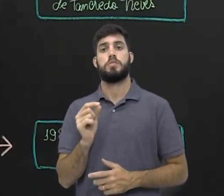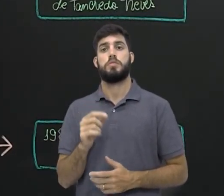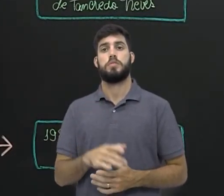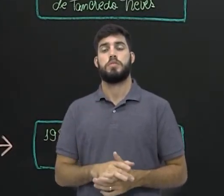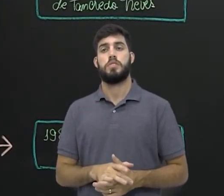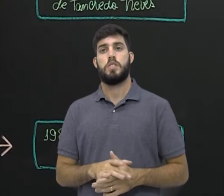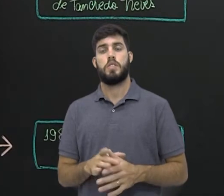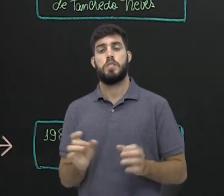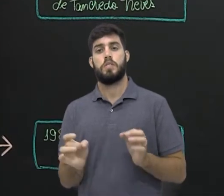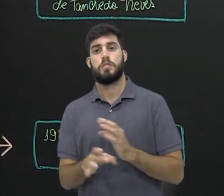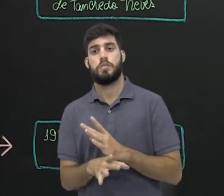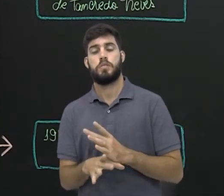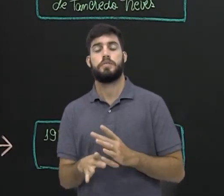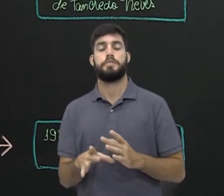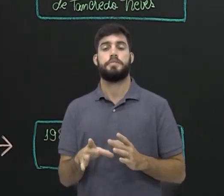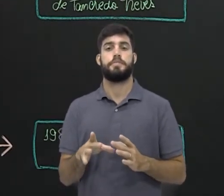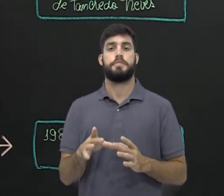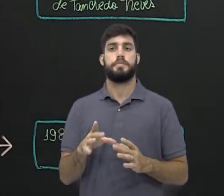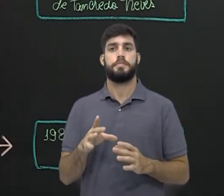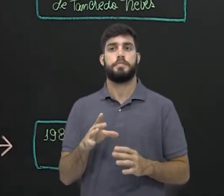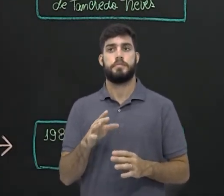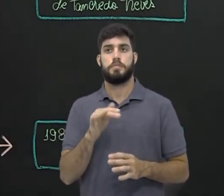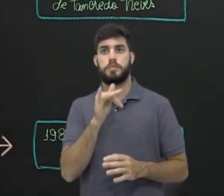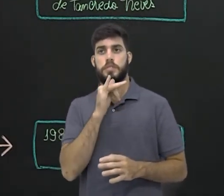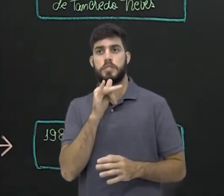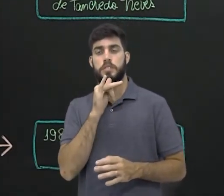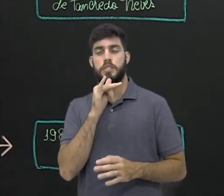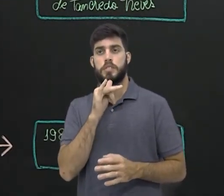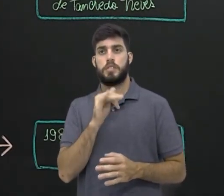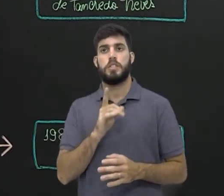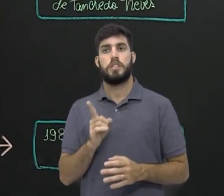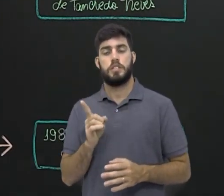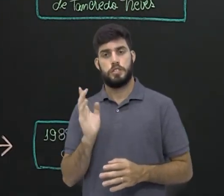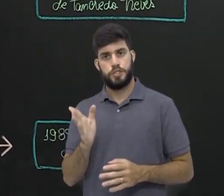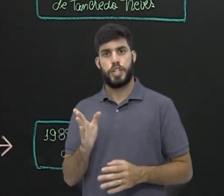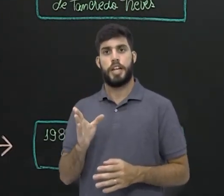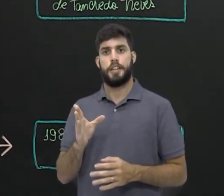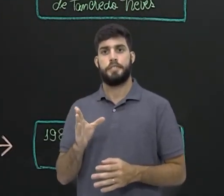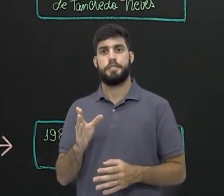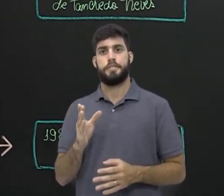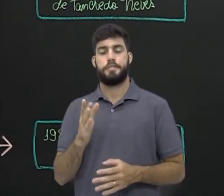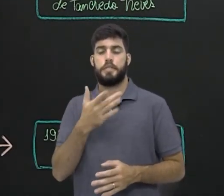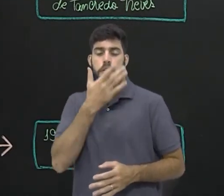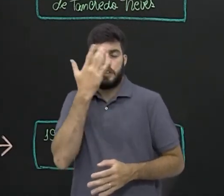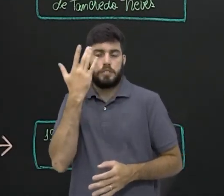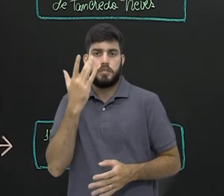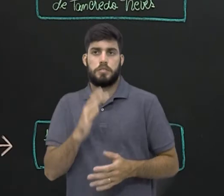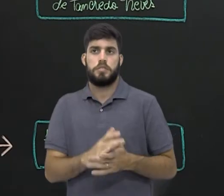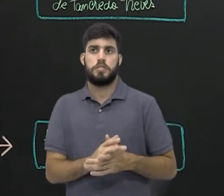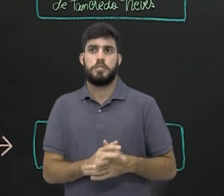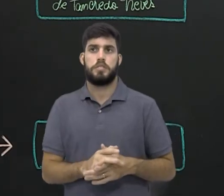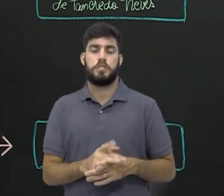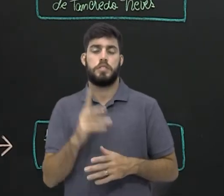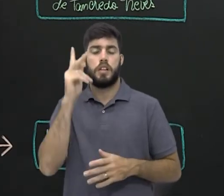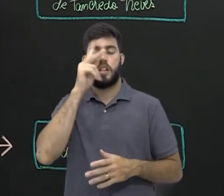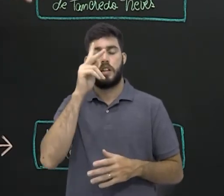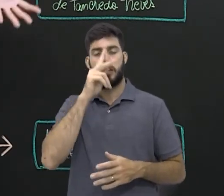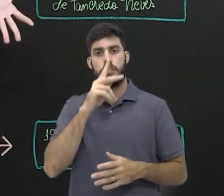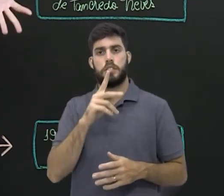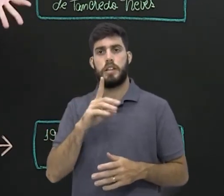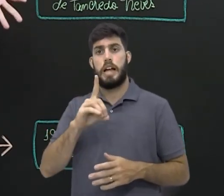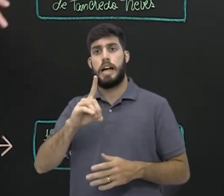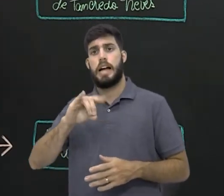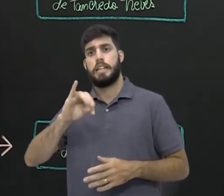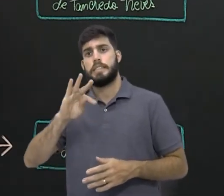assim, desse processo de redemocratização. José Sarney já era um civil, né? Então, para isso, alguns historiadores dizem que a ditadura já